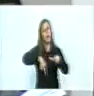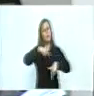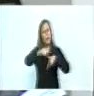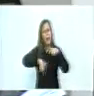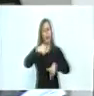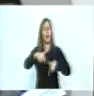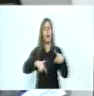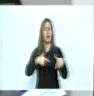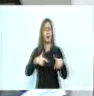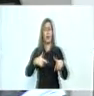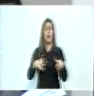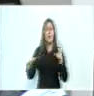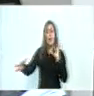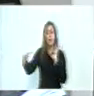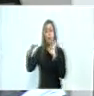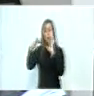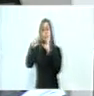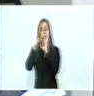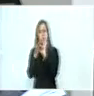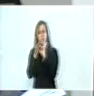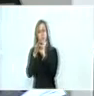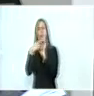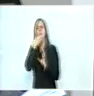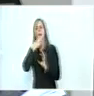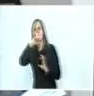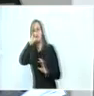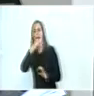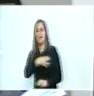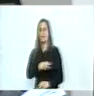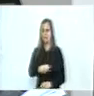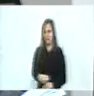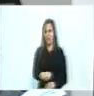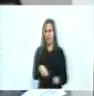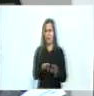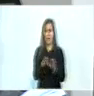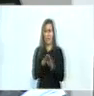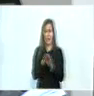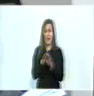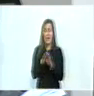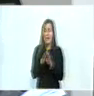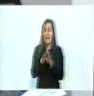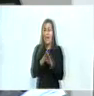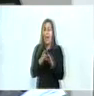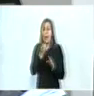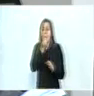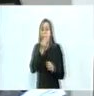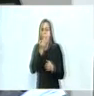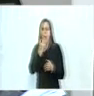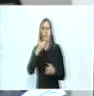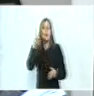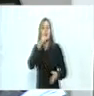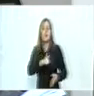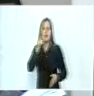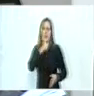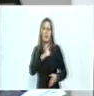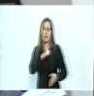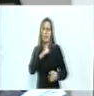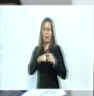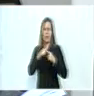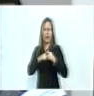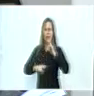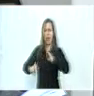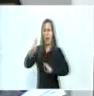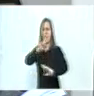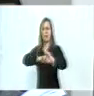entre pai e filho, há grandes ganhos, não apenas para a mulher, mas para a relação familiar como um